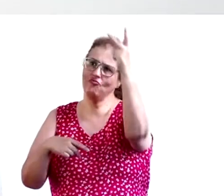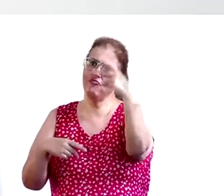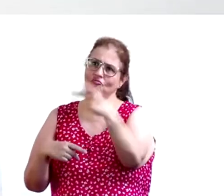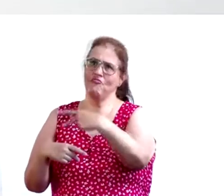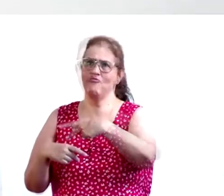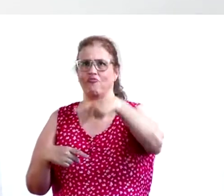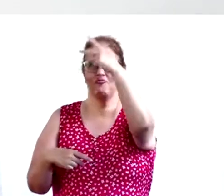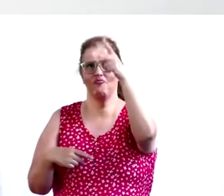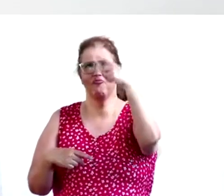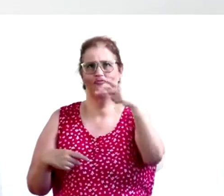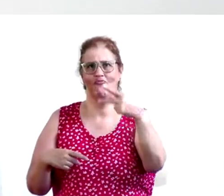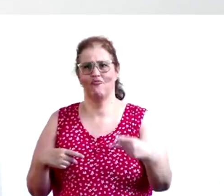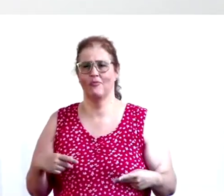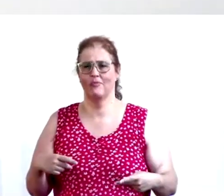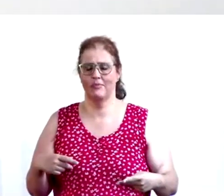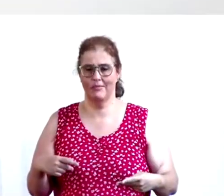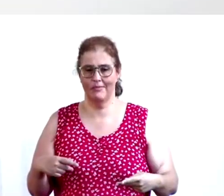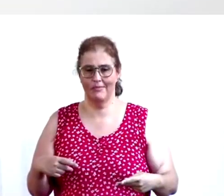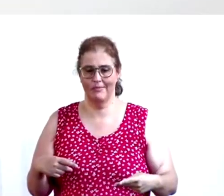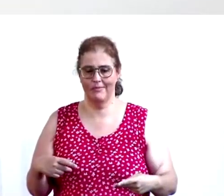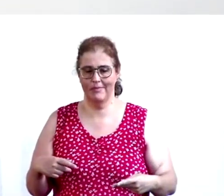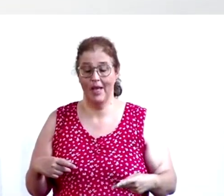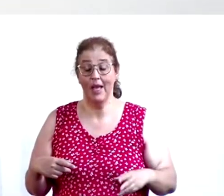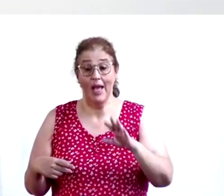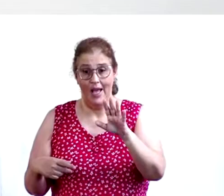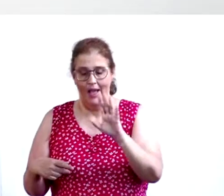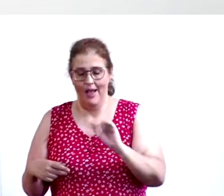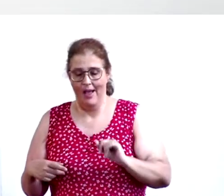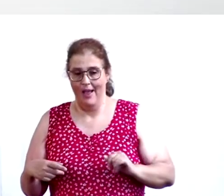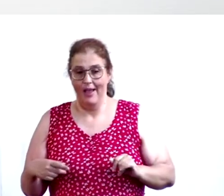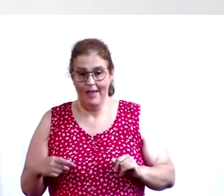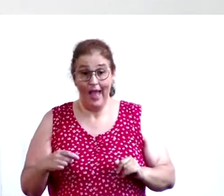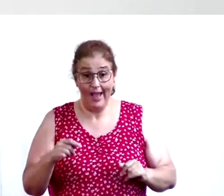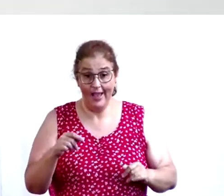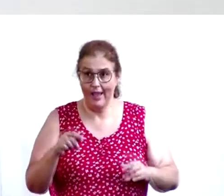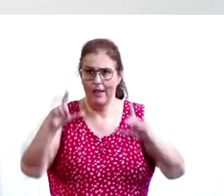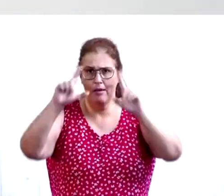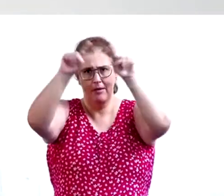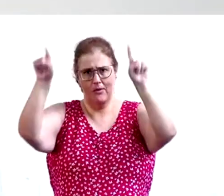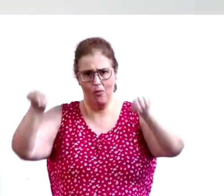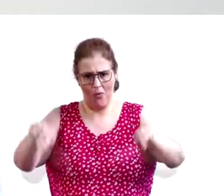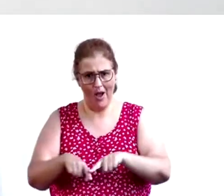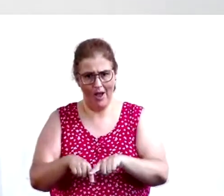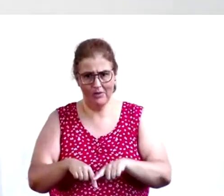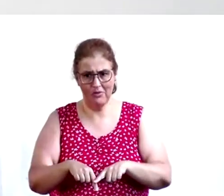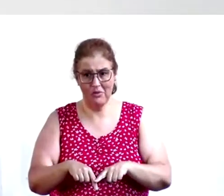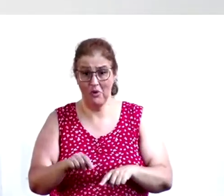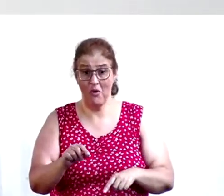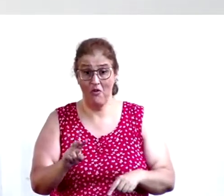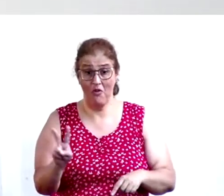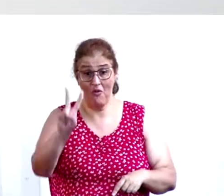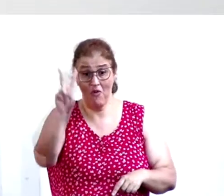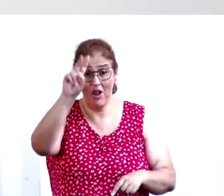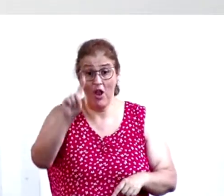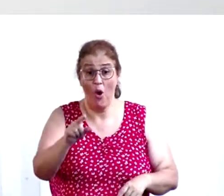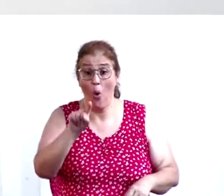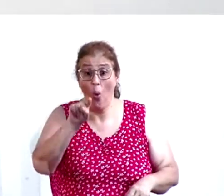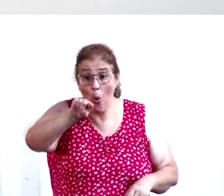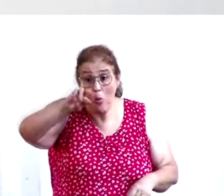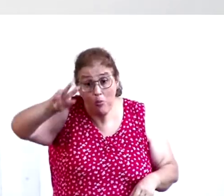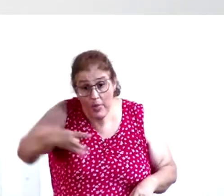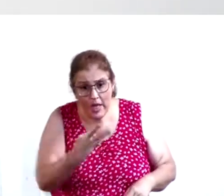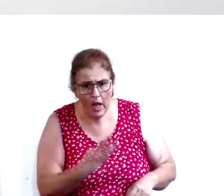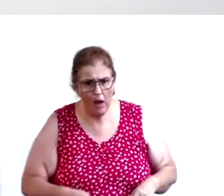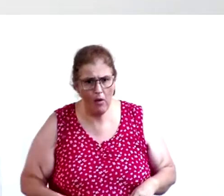de Picasso. É o autor que confere o valor, entende? Não sou eu que digo: ah, não vale. Vai dizer